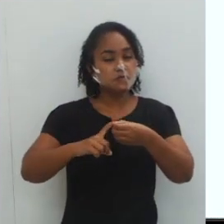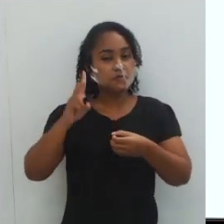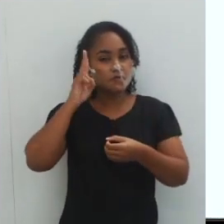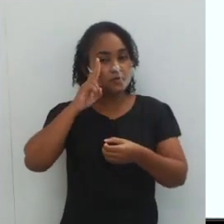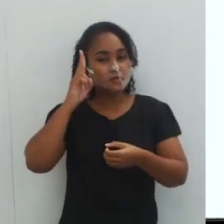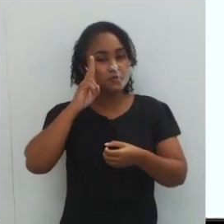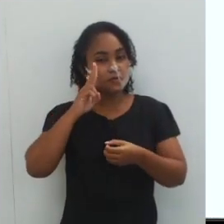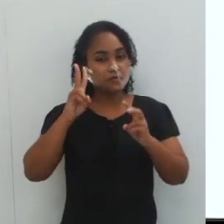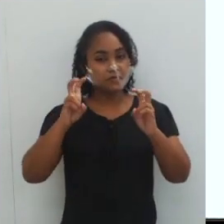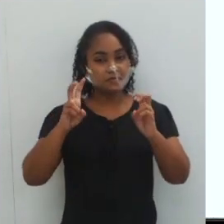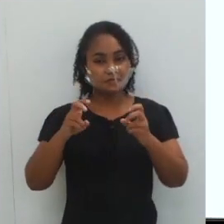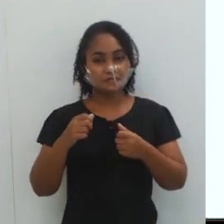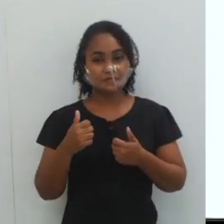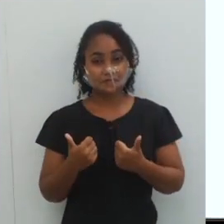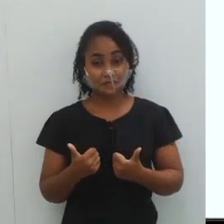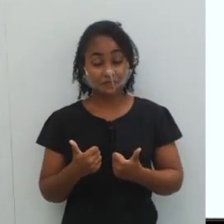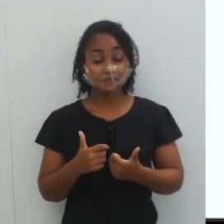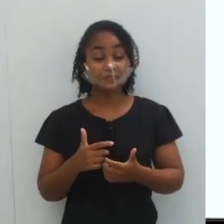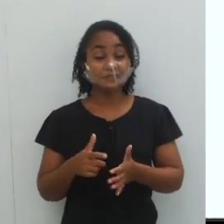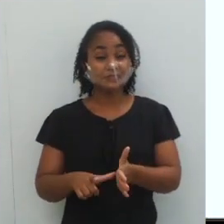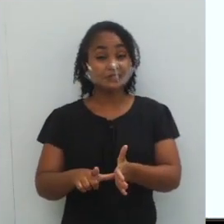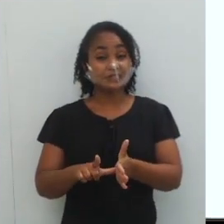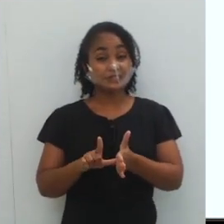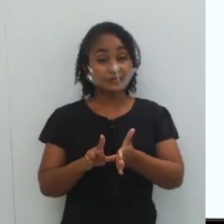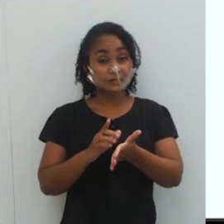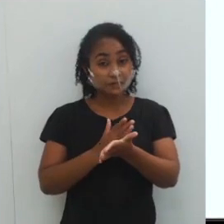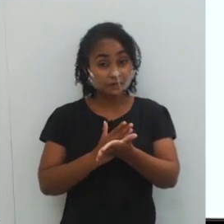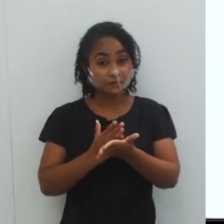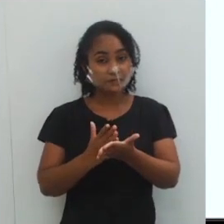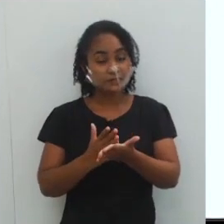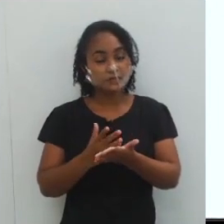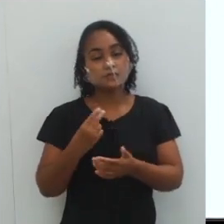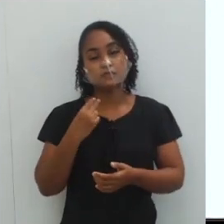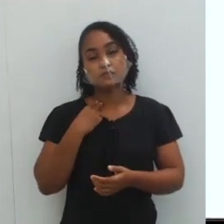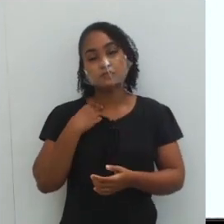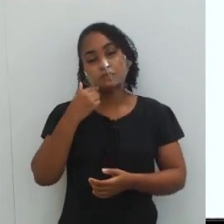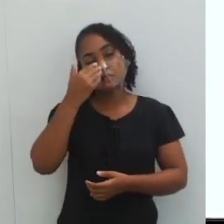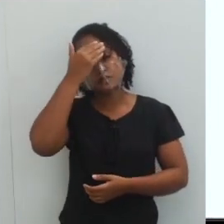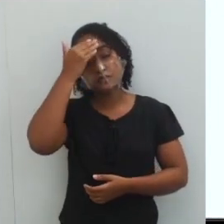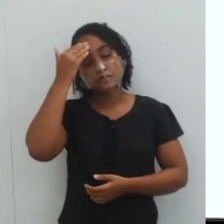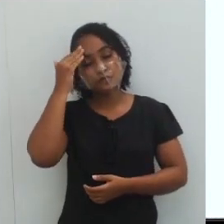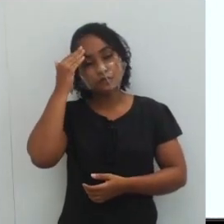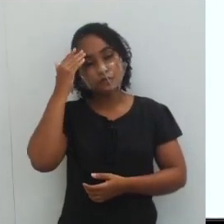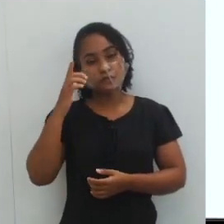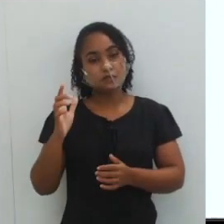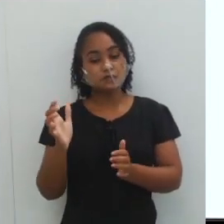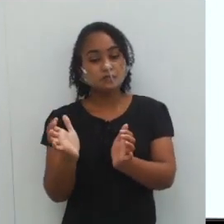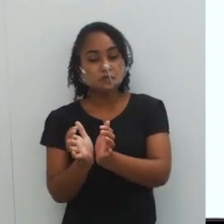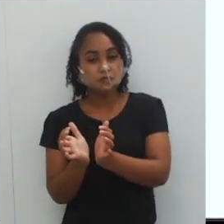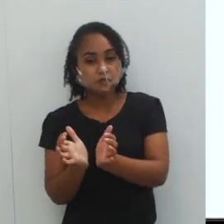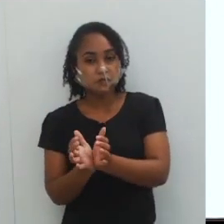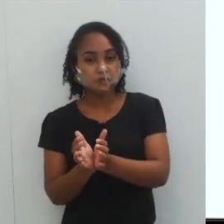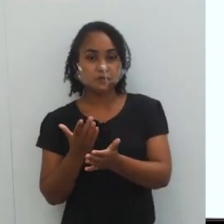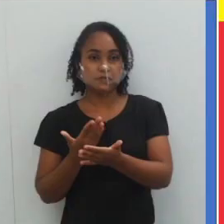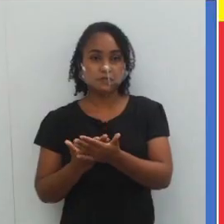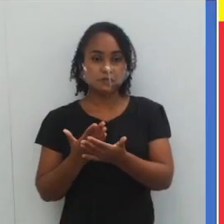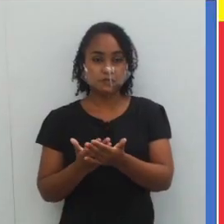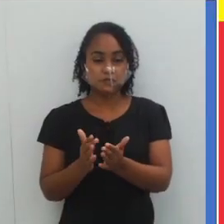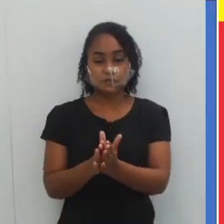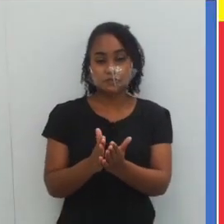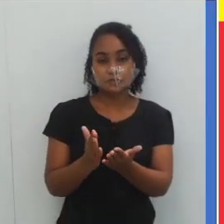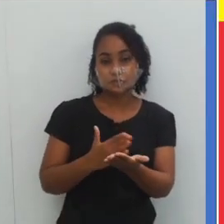retornada para ver a questão do conteúdo. Antes de você começar, não esqueça de montar o seu time de